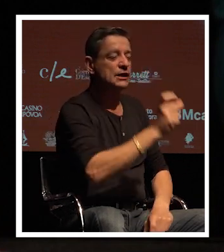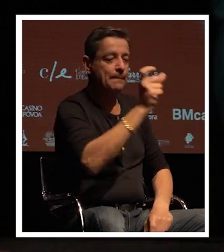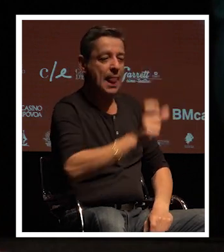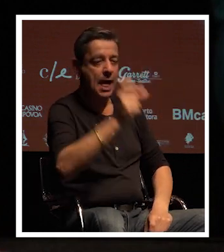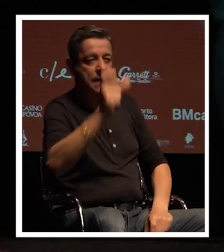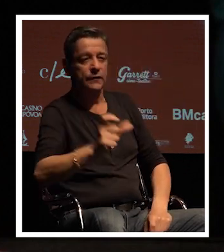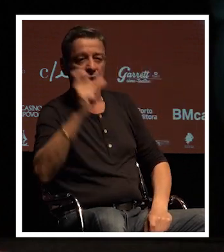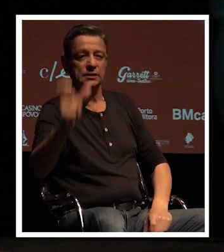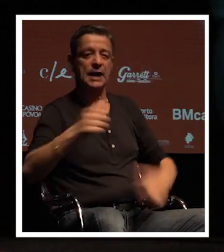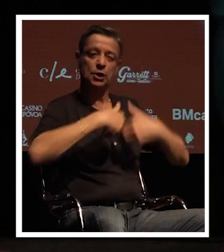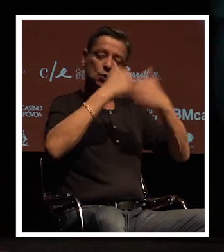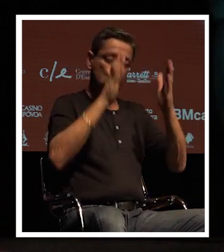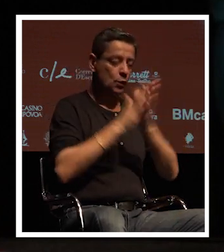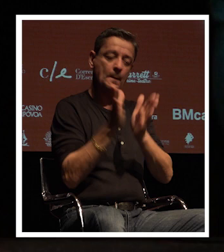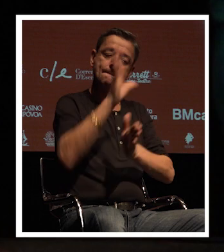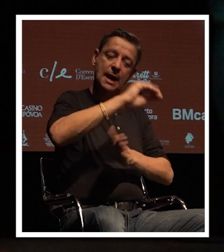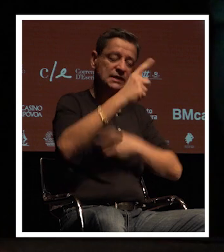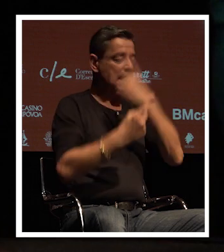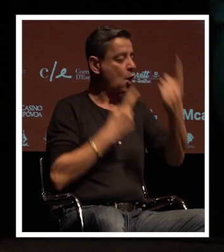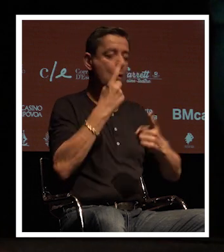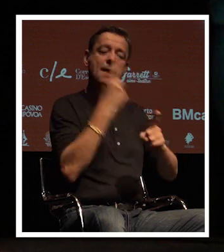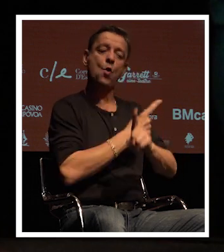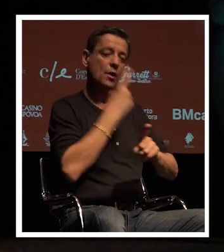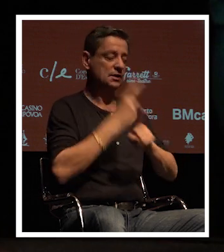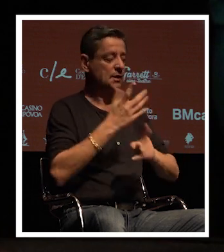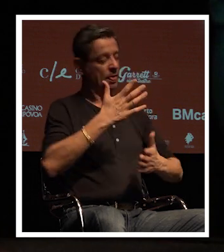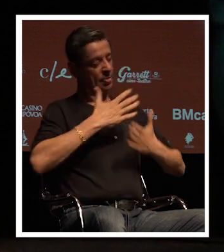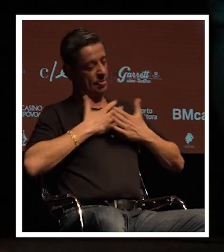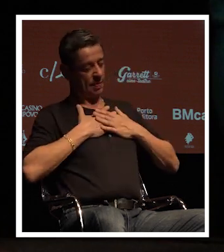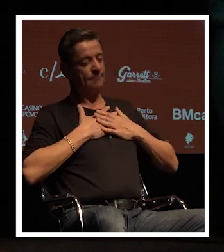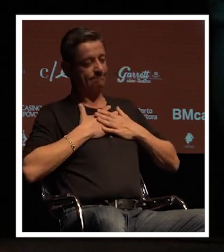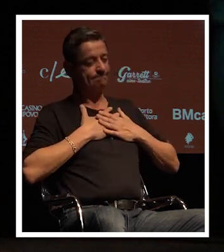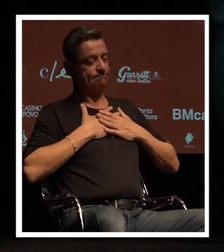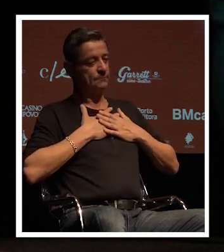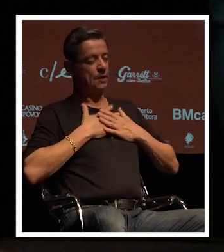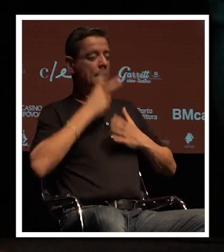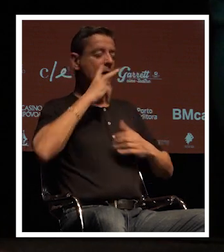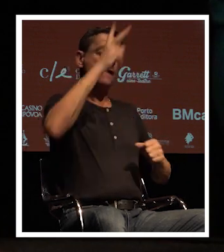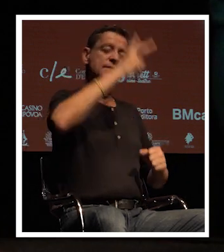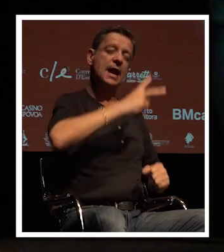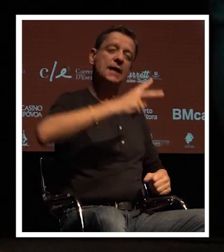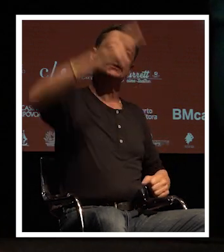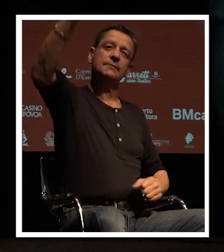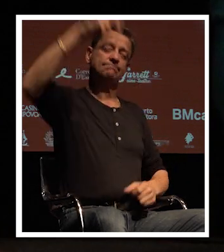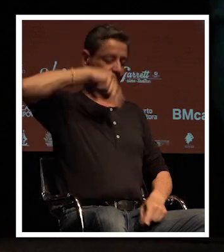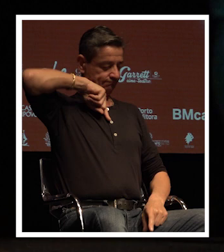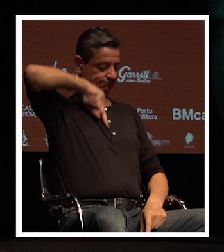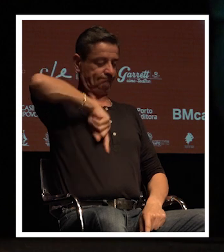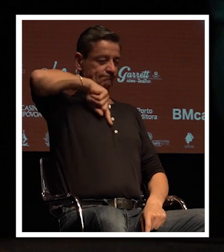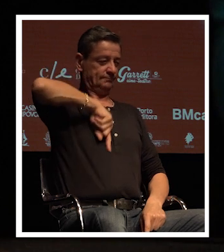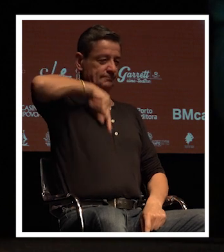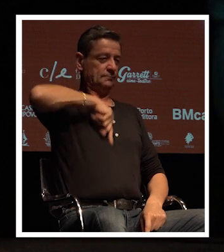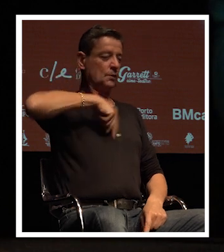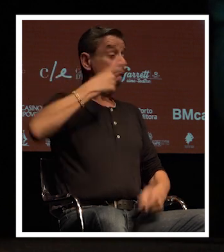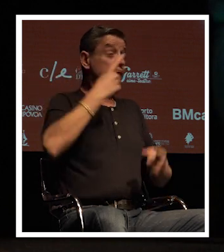alguma coisa H E que nos fazem essa essa permanente viagem interior para um sítio